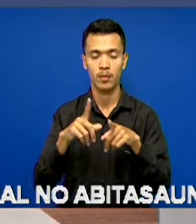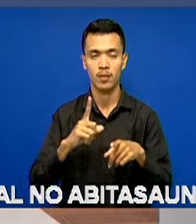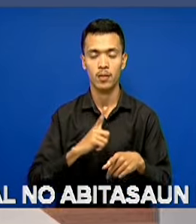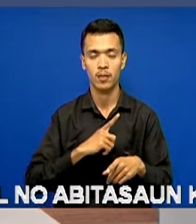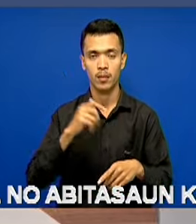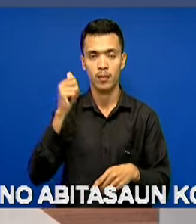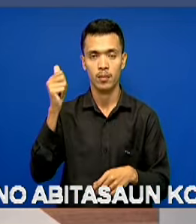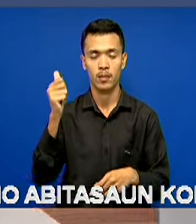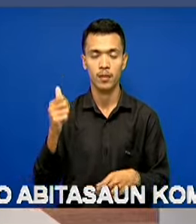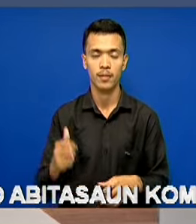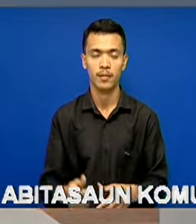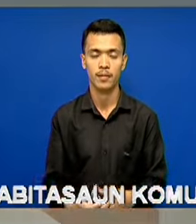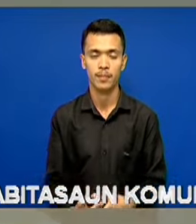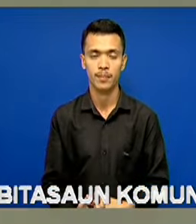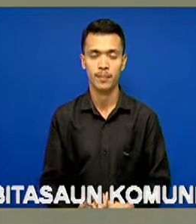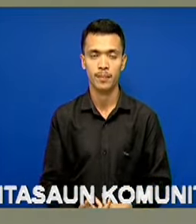Lacluta.